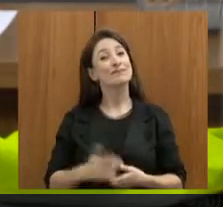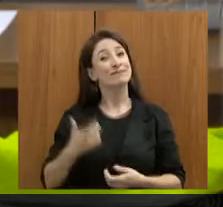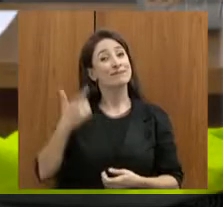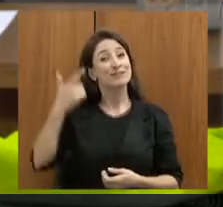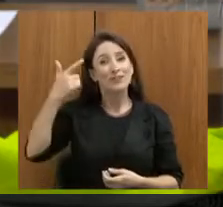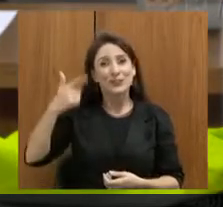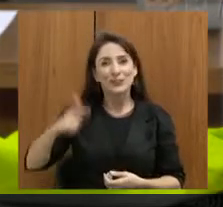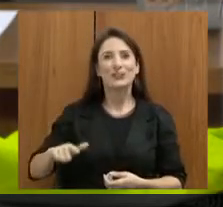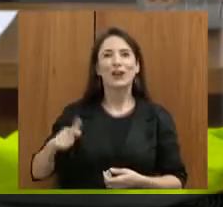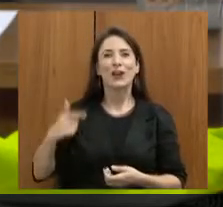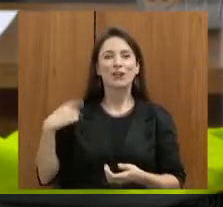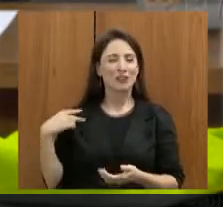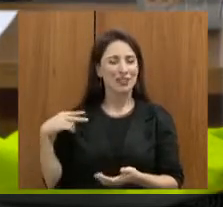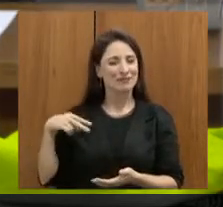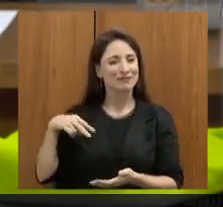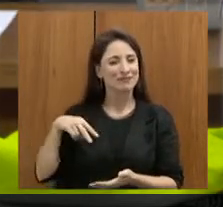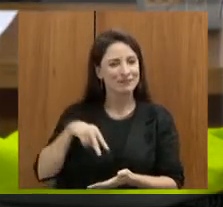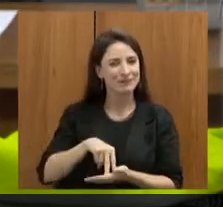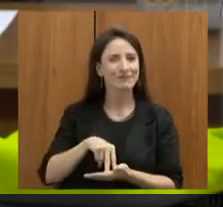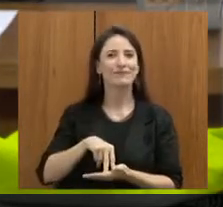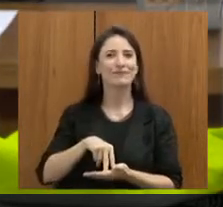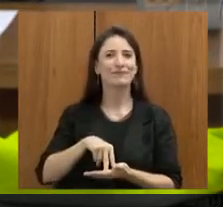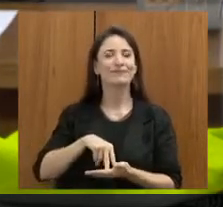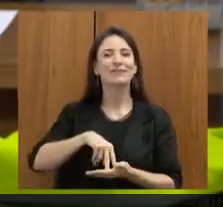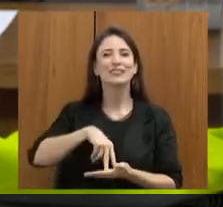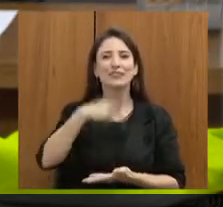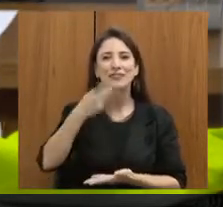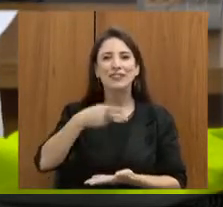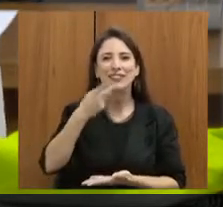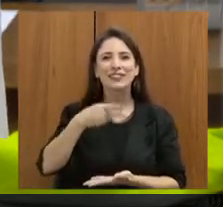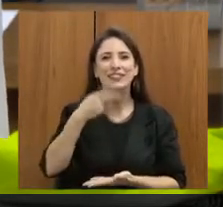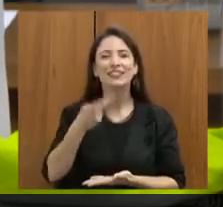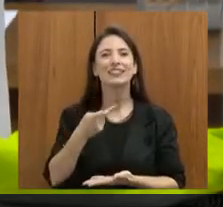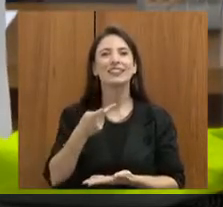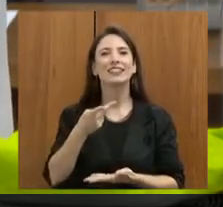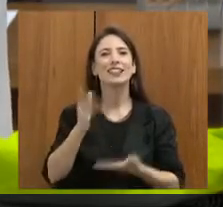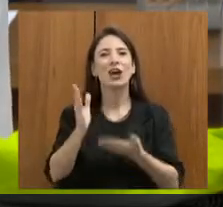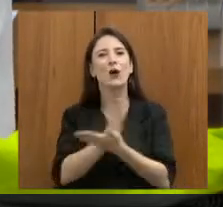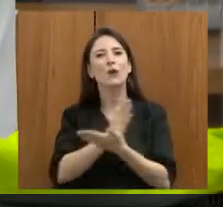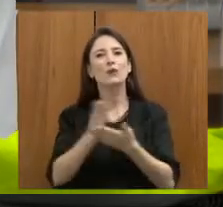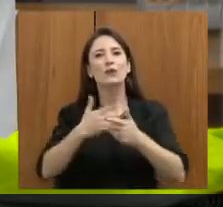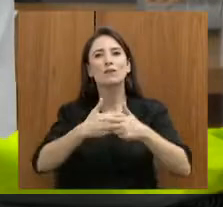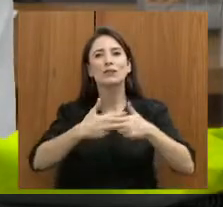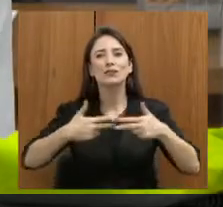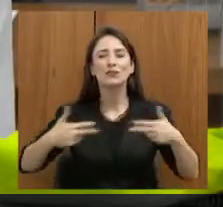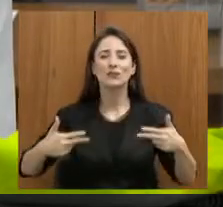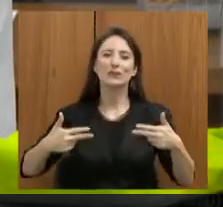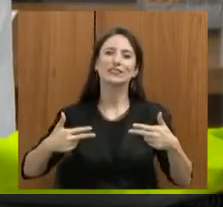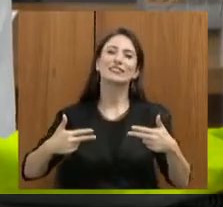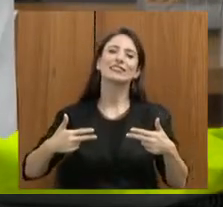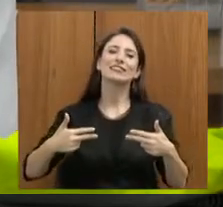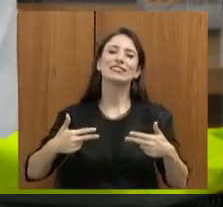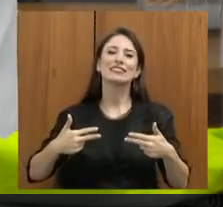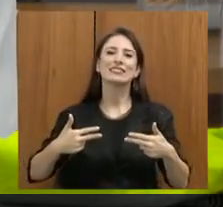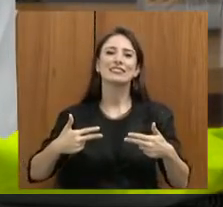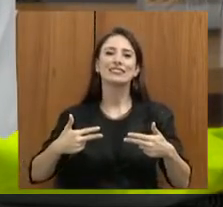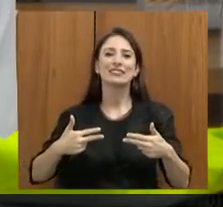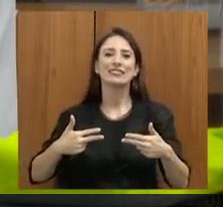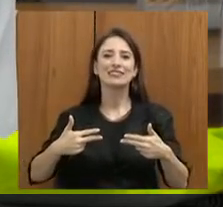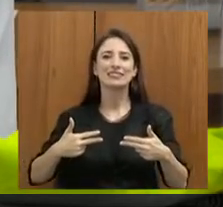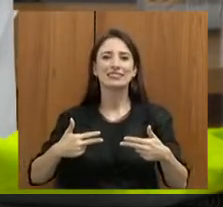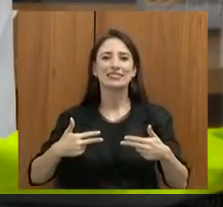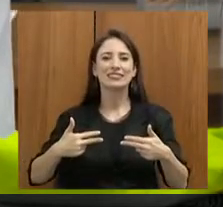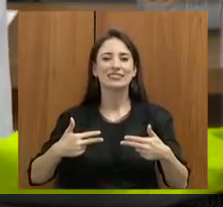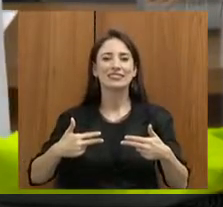novo falando de algumas coisas que já são a